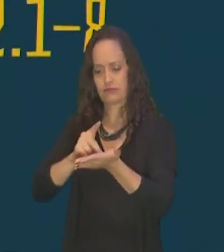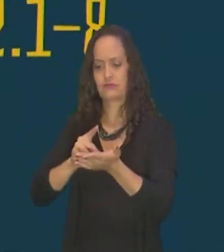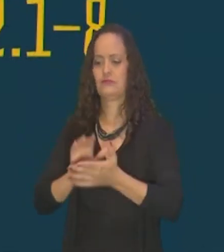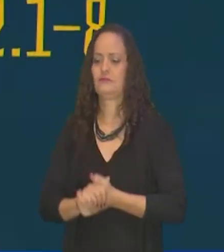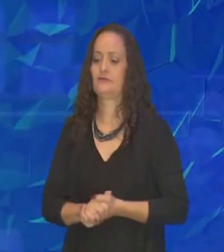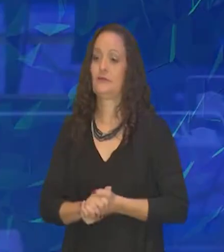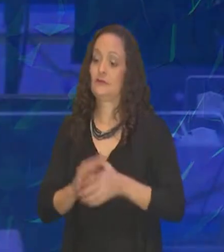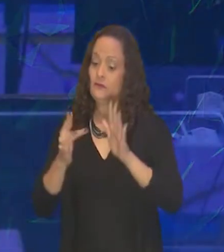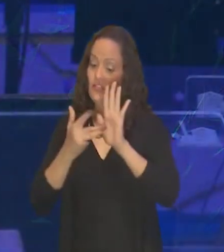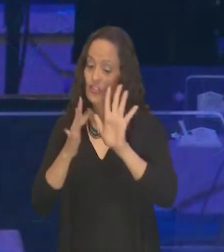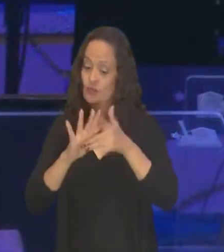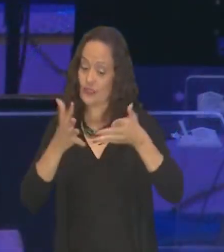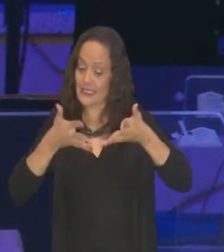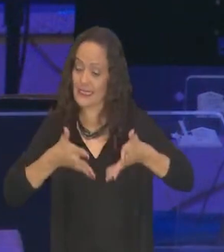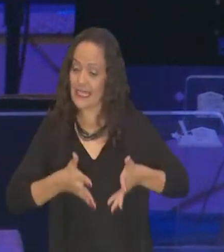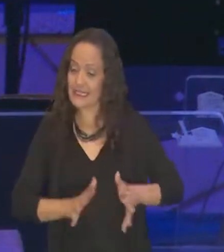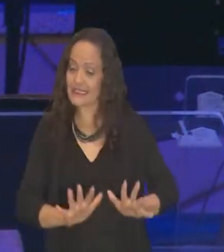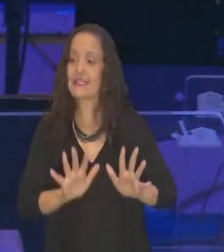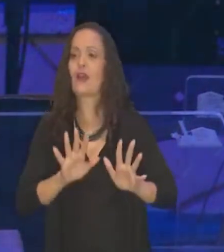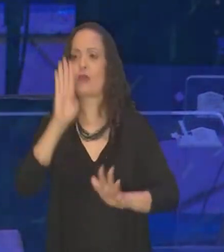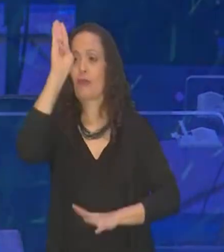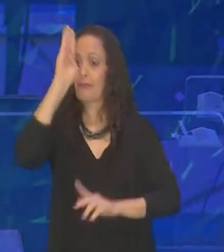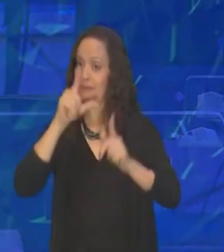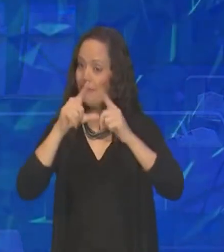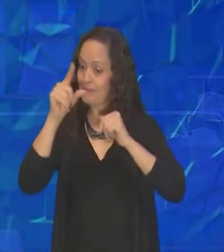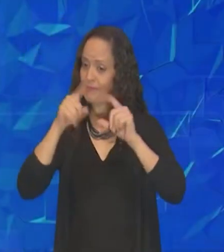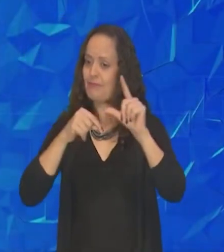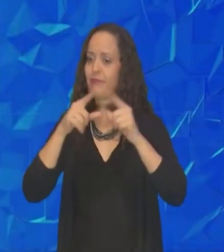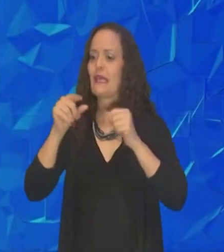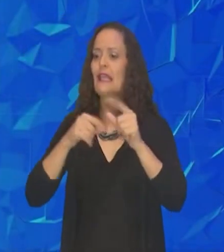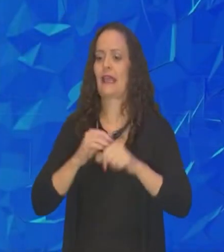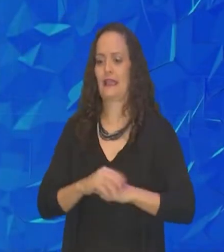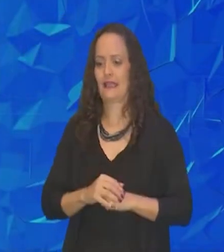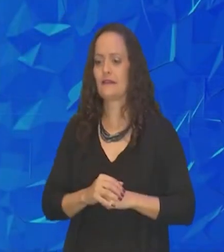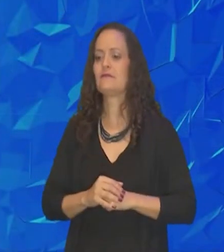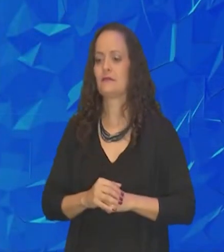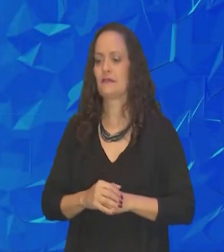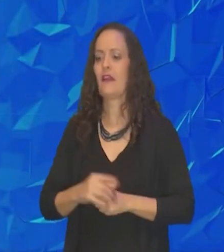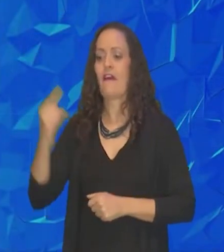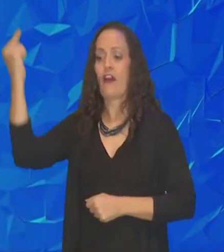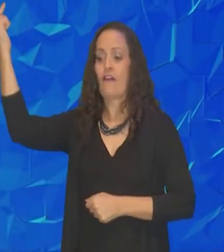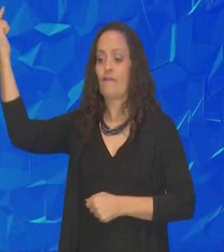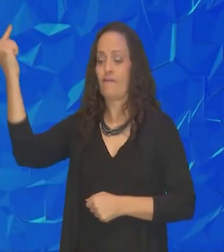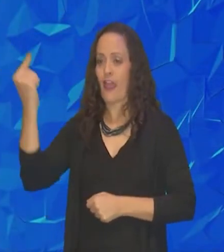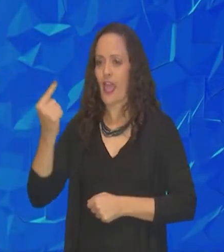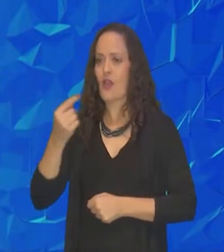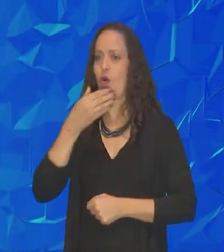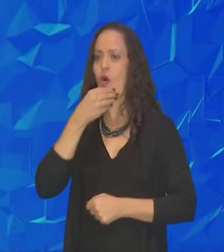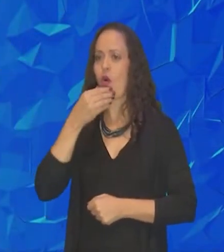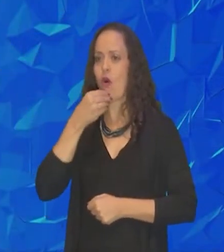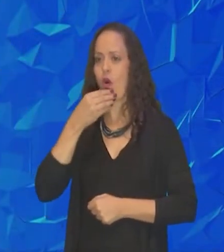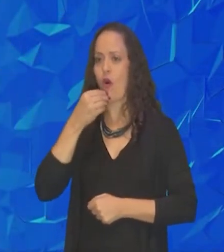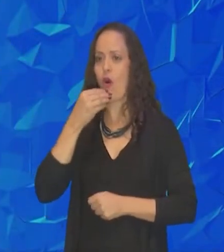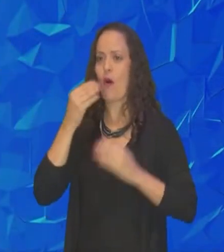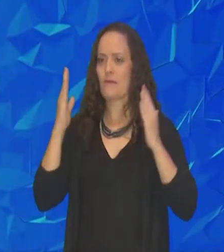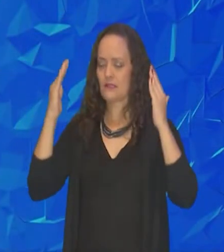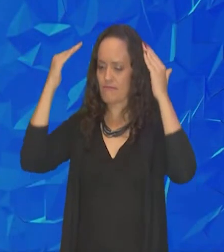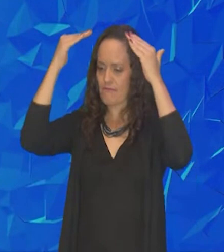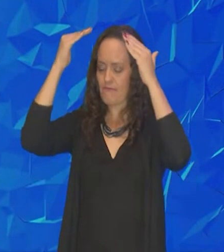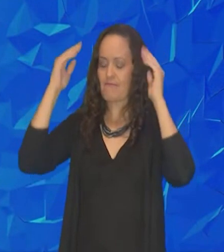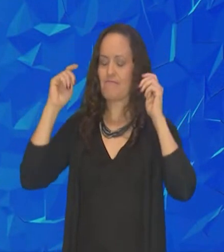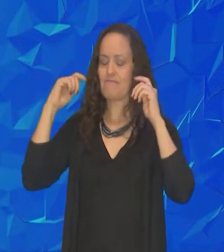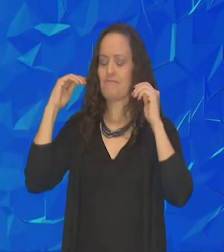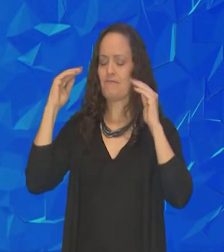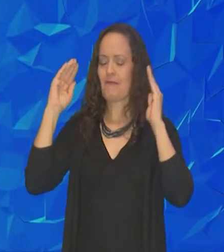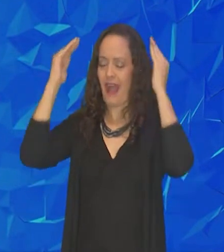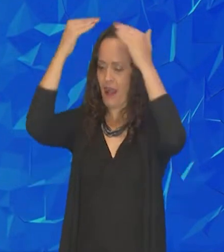Tendo Jesus nascido em Belém da Judéia, em dias do rei Herodes, eis que vieram os magos do Oriente a Jerusalém e